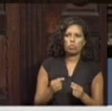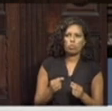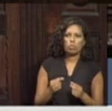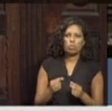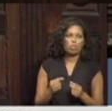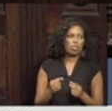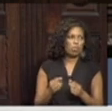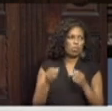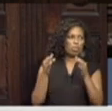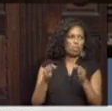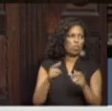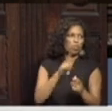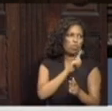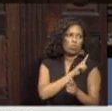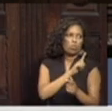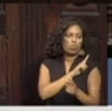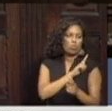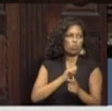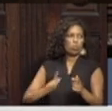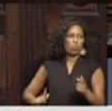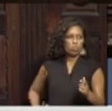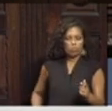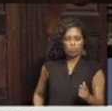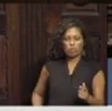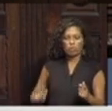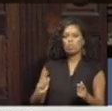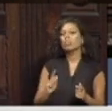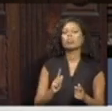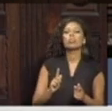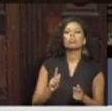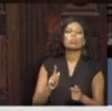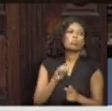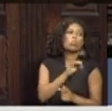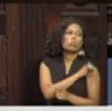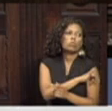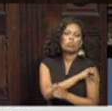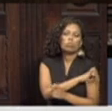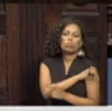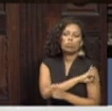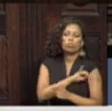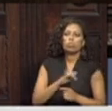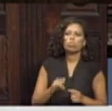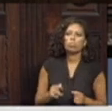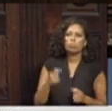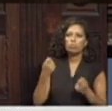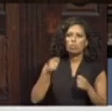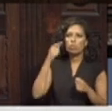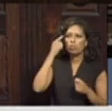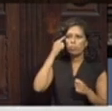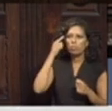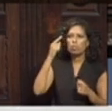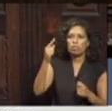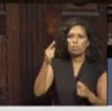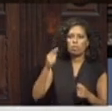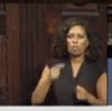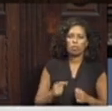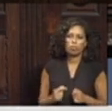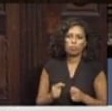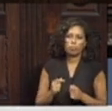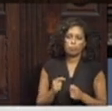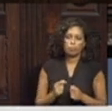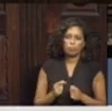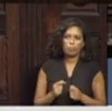dessa casa, temos que chamar novamente, fizemos várias vezes, mas temos que chamar novamente o Comando da Segurança Pública para estar